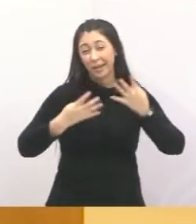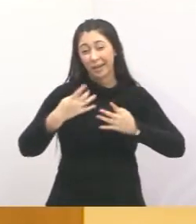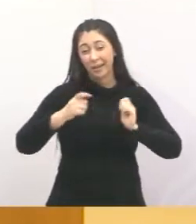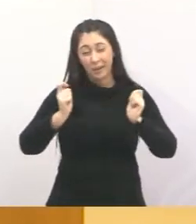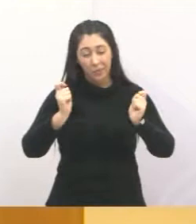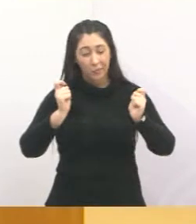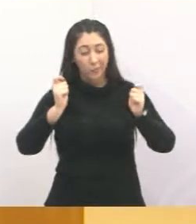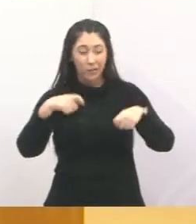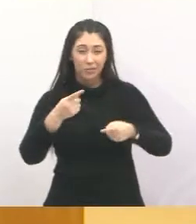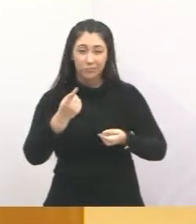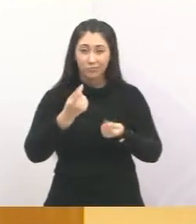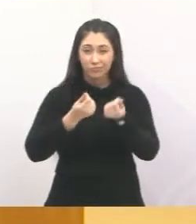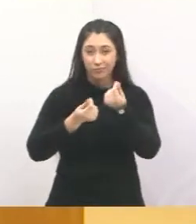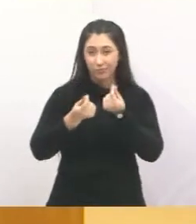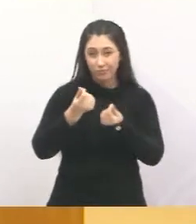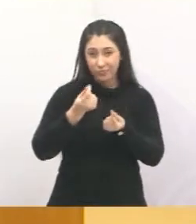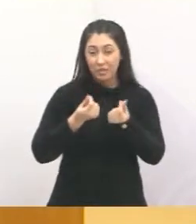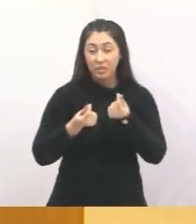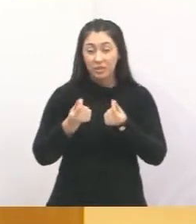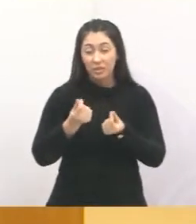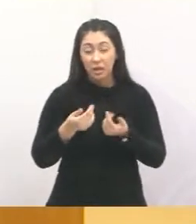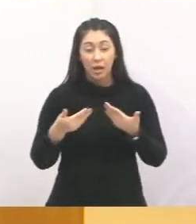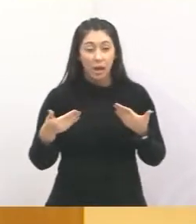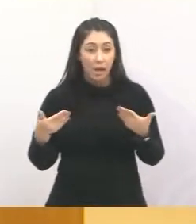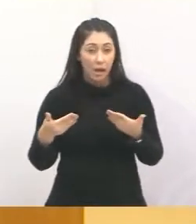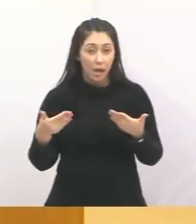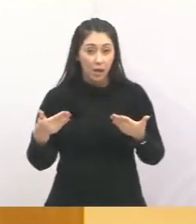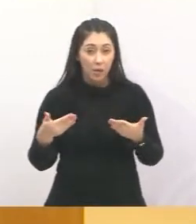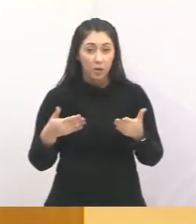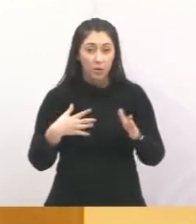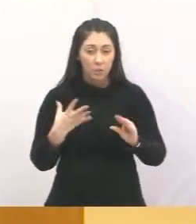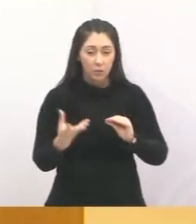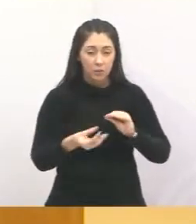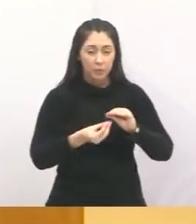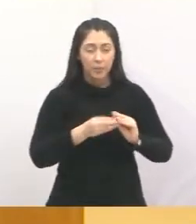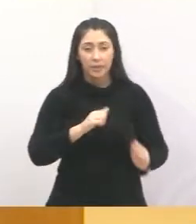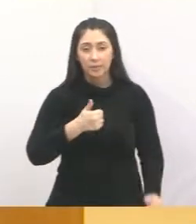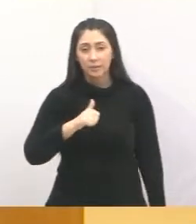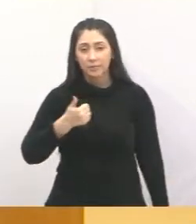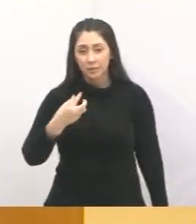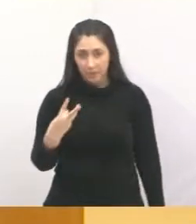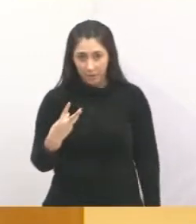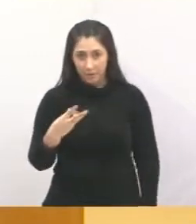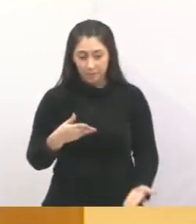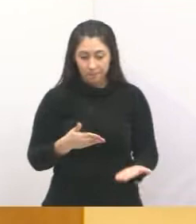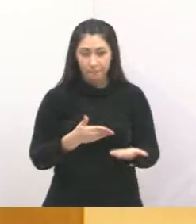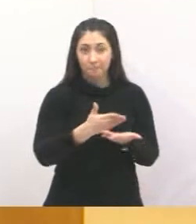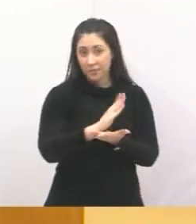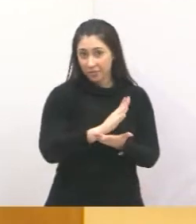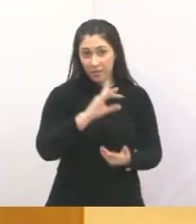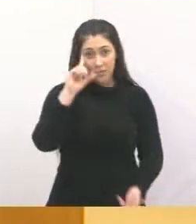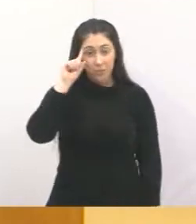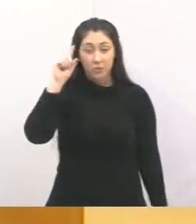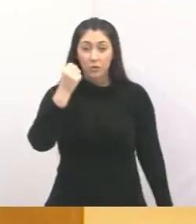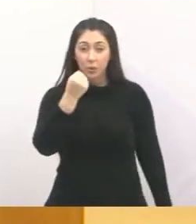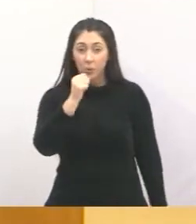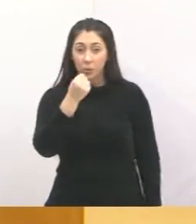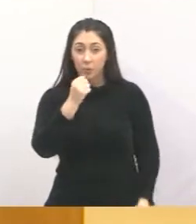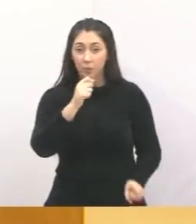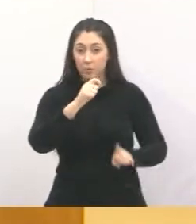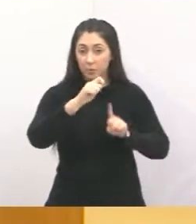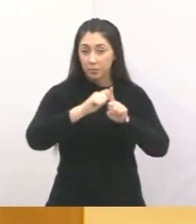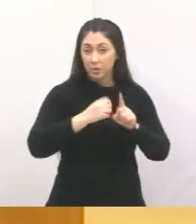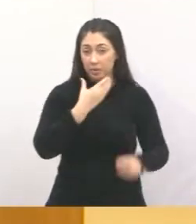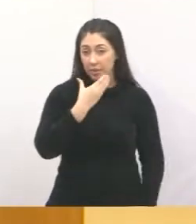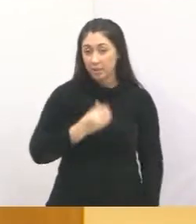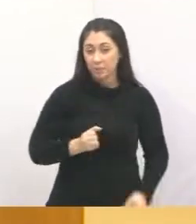orçamento do município. Recentemente, com a aprovação da emenda constitucional 113, de 8 de dezembro de 2021,